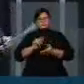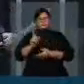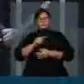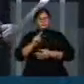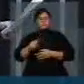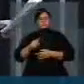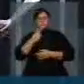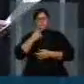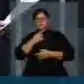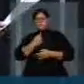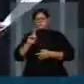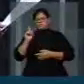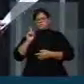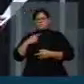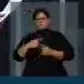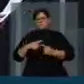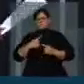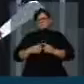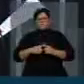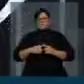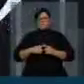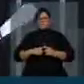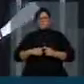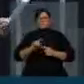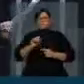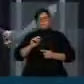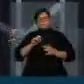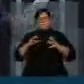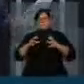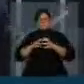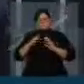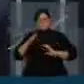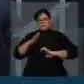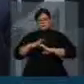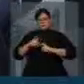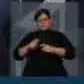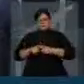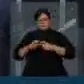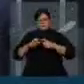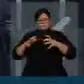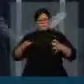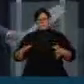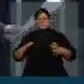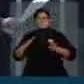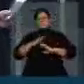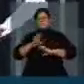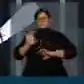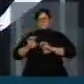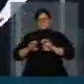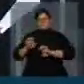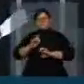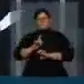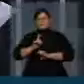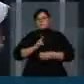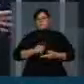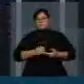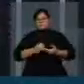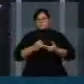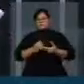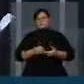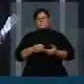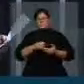veto, fazendo com que o micro e o pequeno empresário do Brasil fosse beneficiado com essa derrubada do